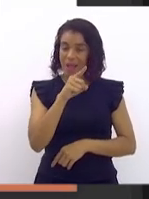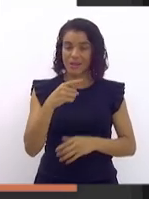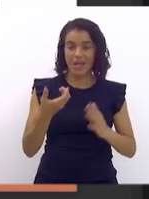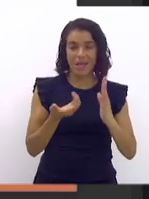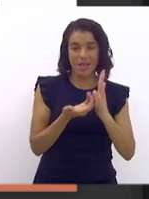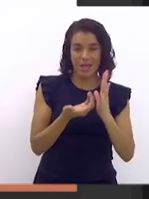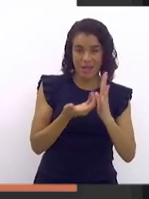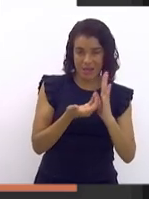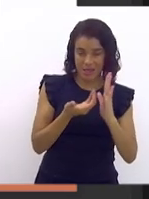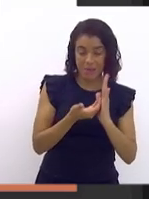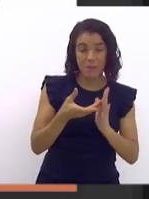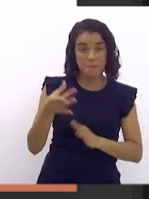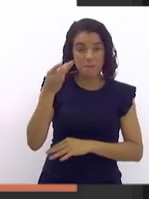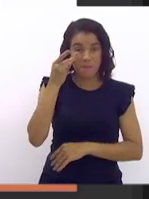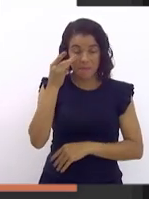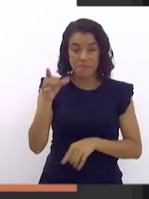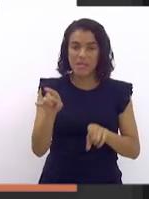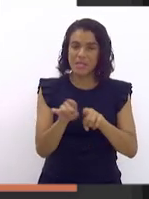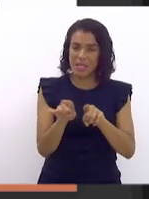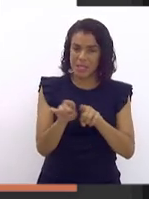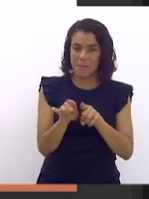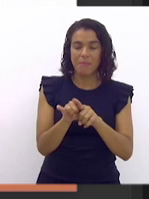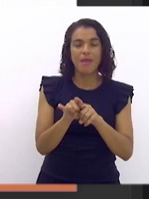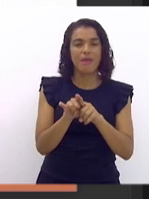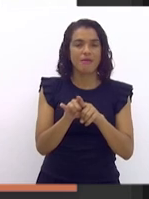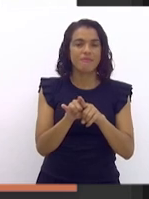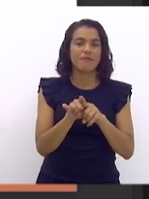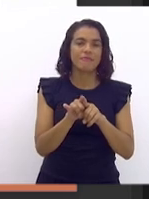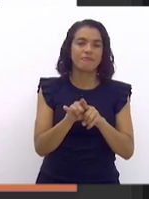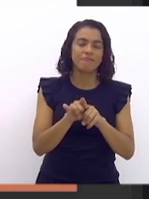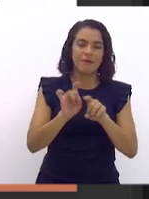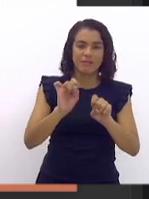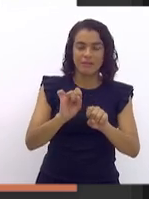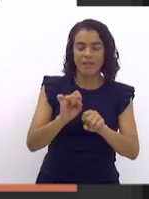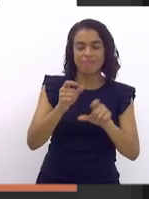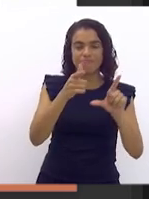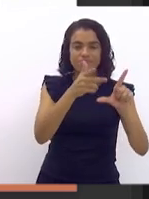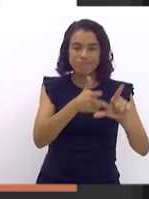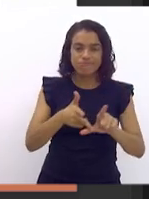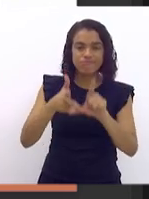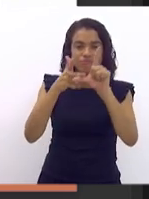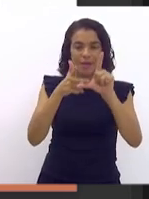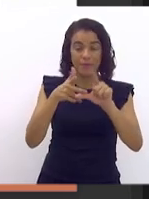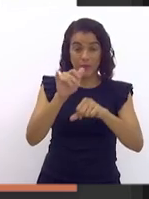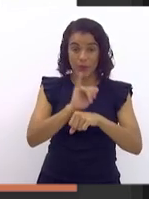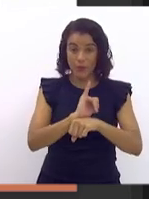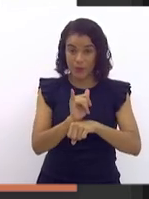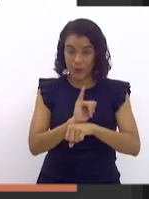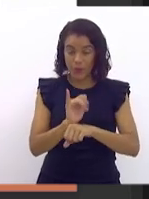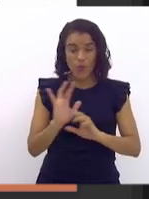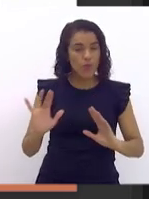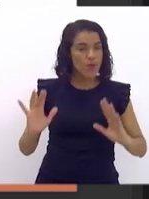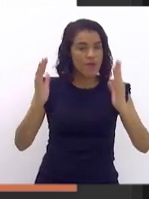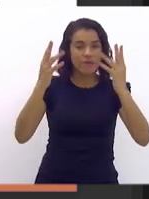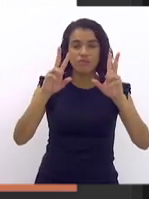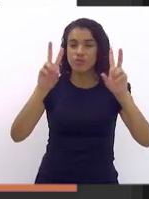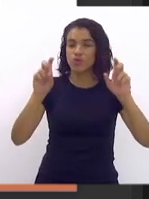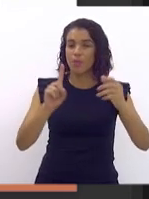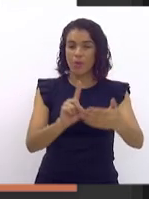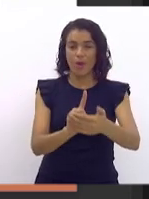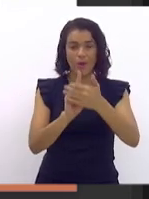Deputados, presencialmente, mas também vai ter transmissão virtual no YouTube, um evento sobre o